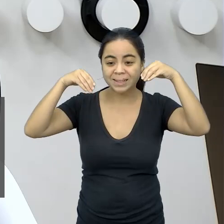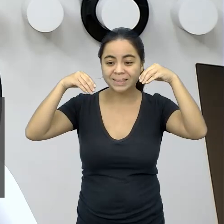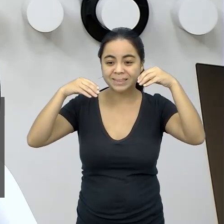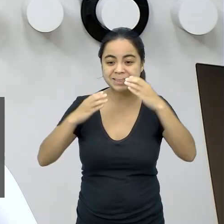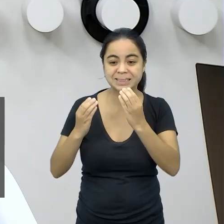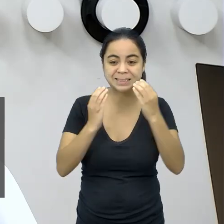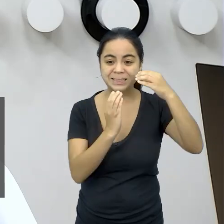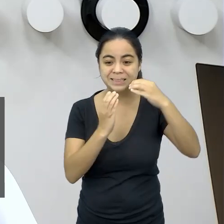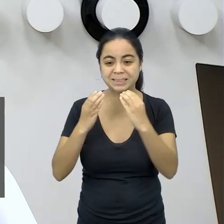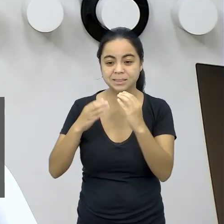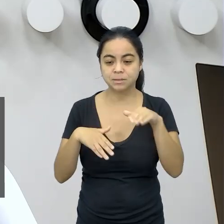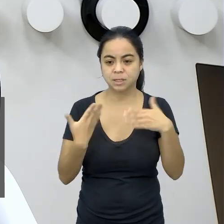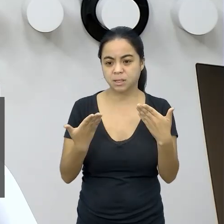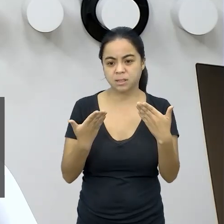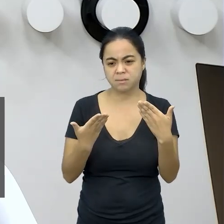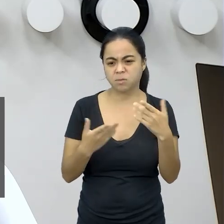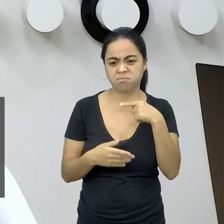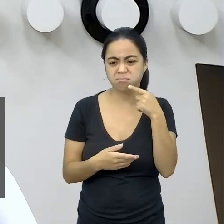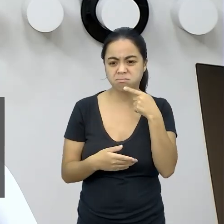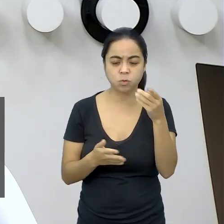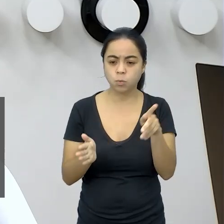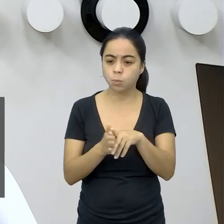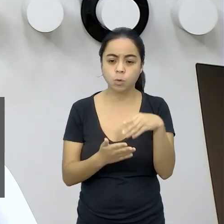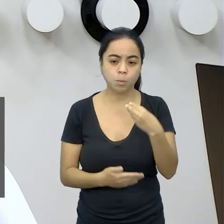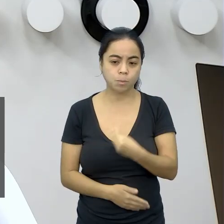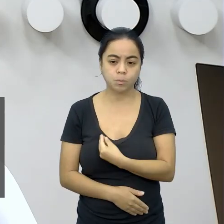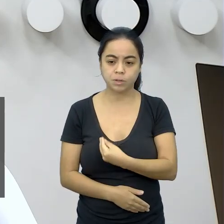ter esse aprofundamento